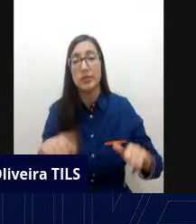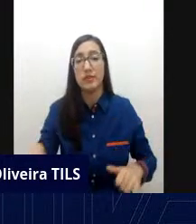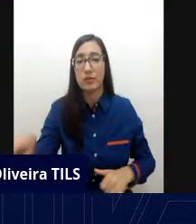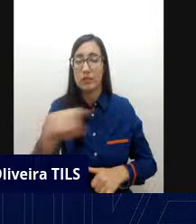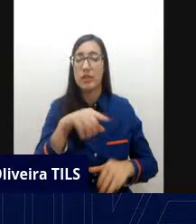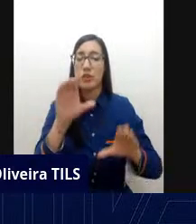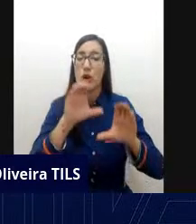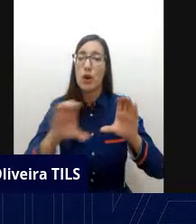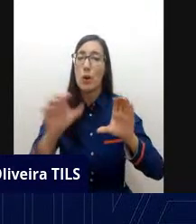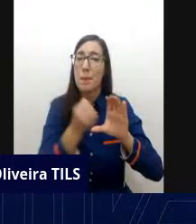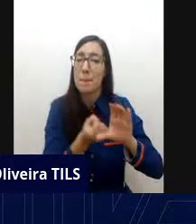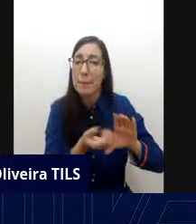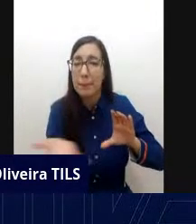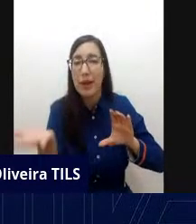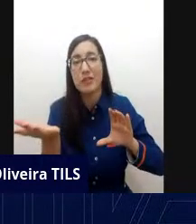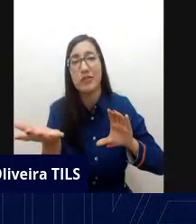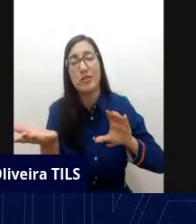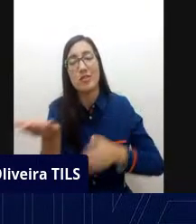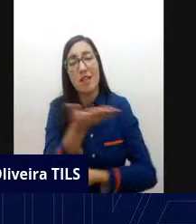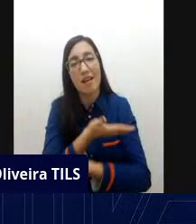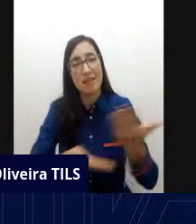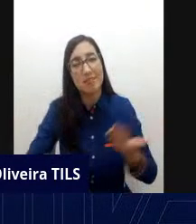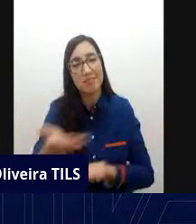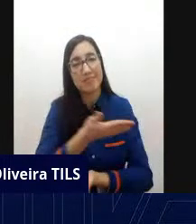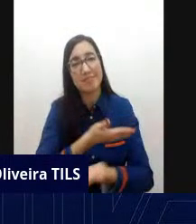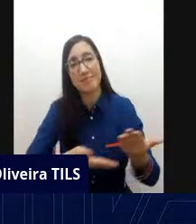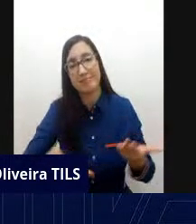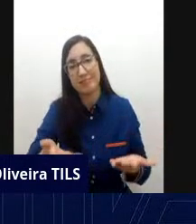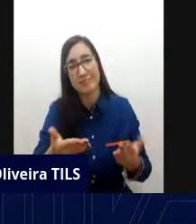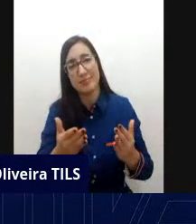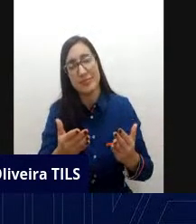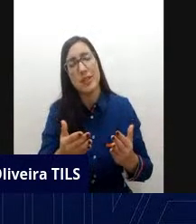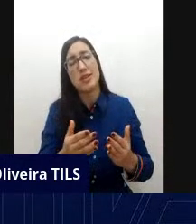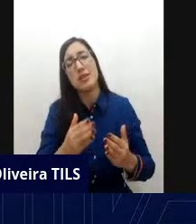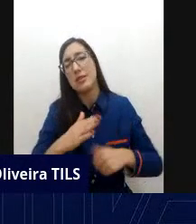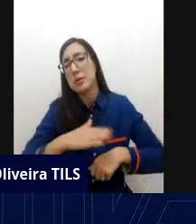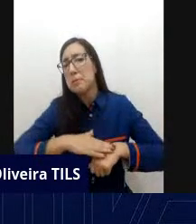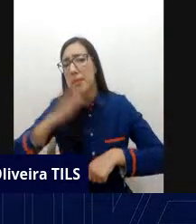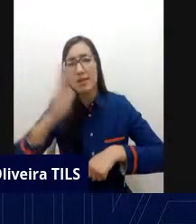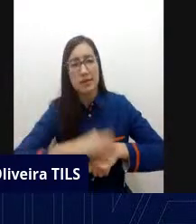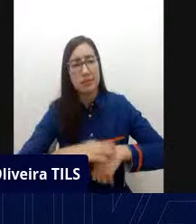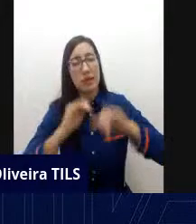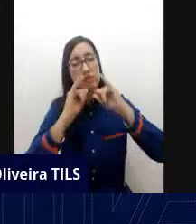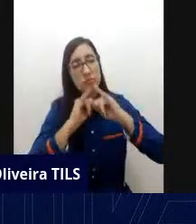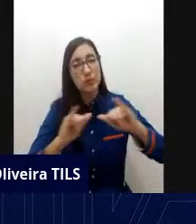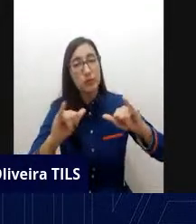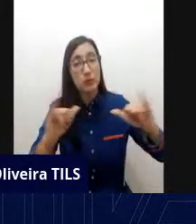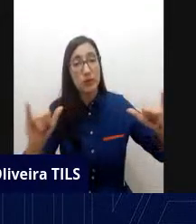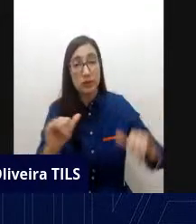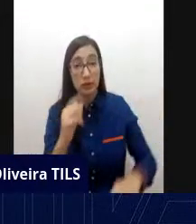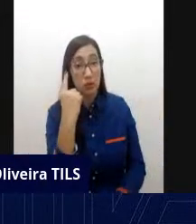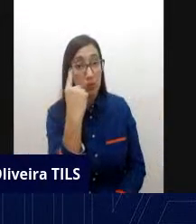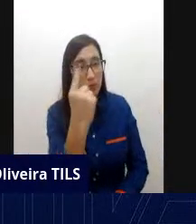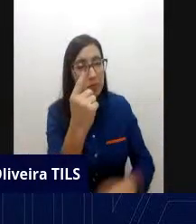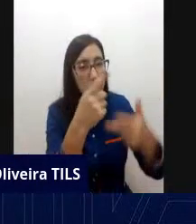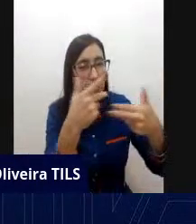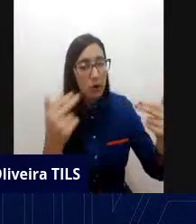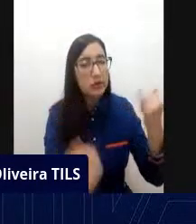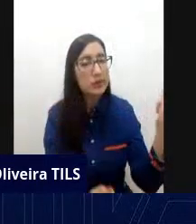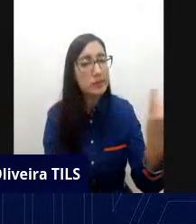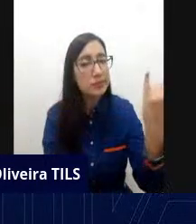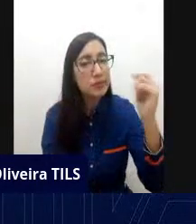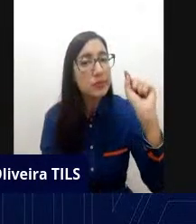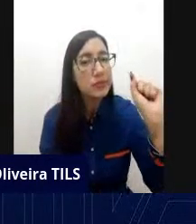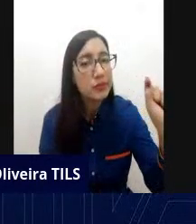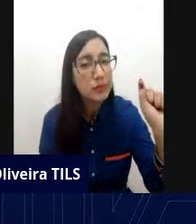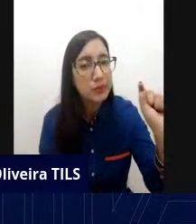fato, a gente possa trazer essa divulgação. E uma coisa muito importante é que a UFRPE é